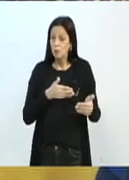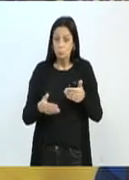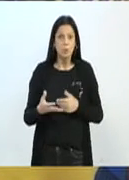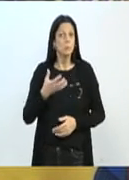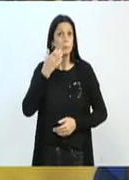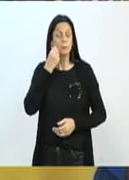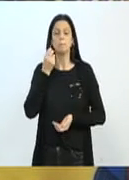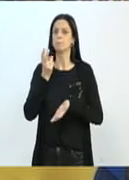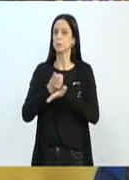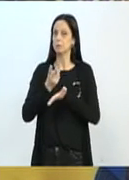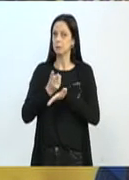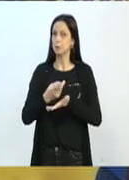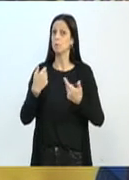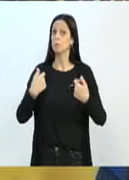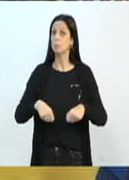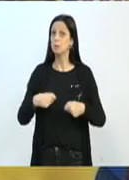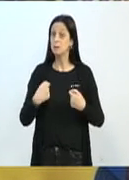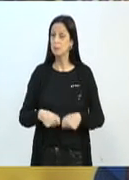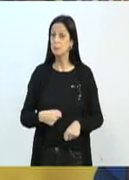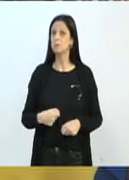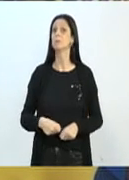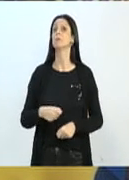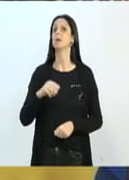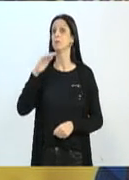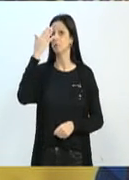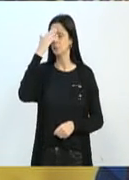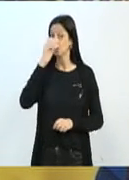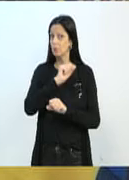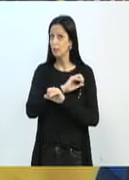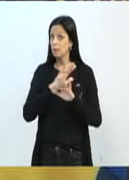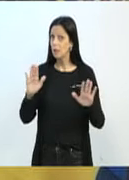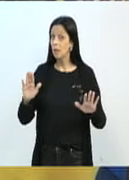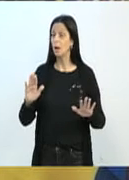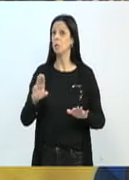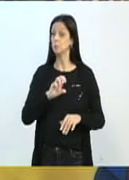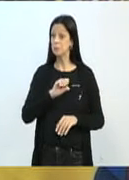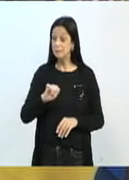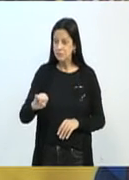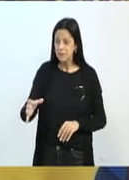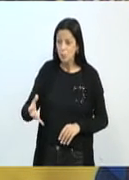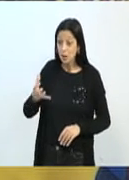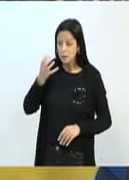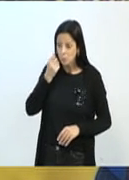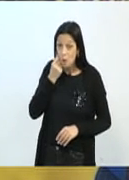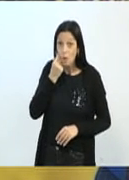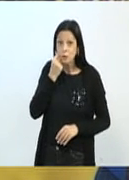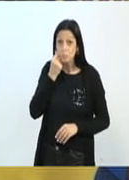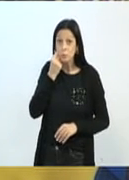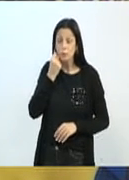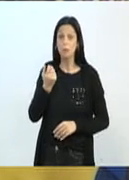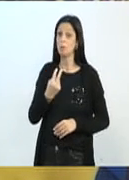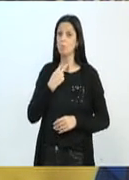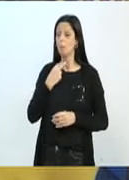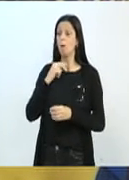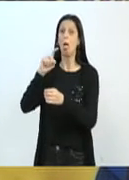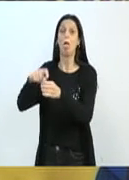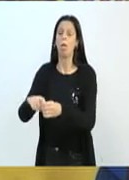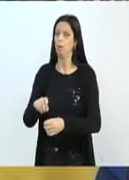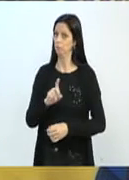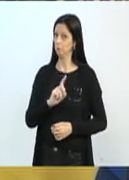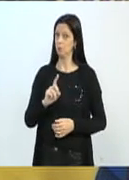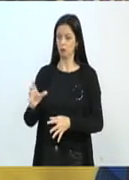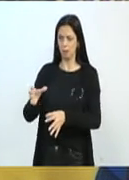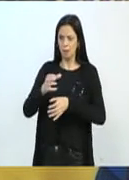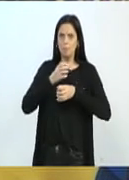Sempre tem que ser levada com seriedade e comprometimento nós estamos lidando com vidas né vidas de crianças